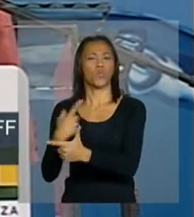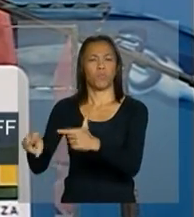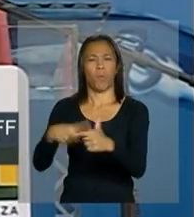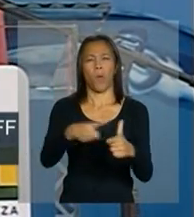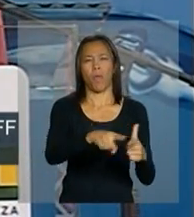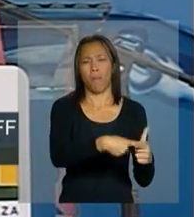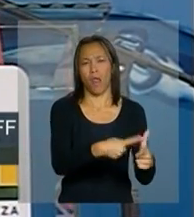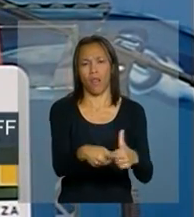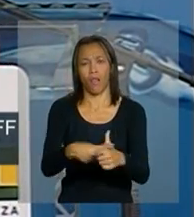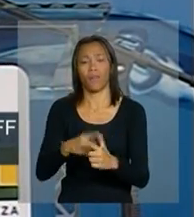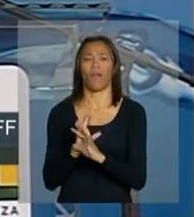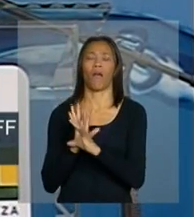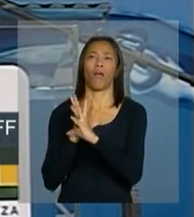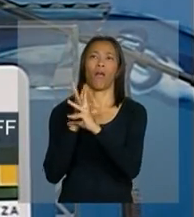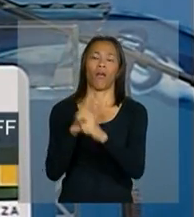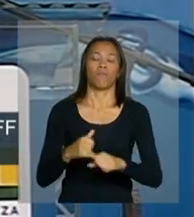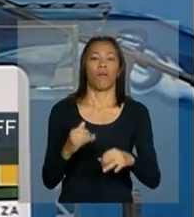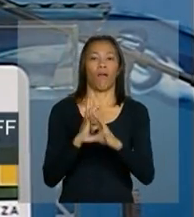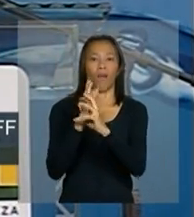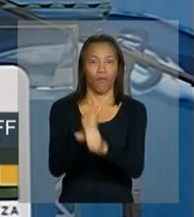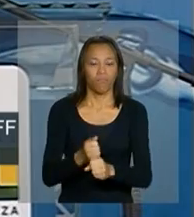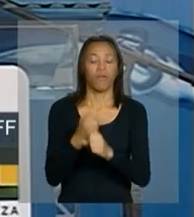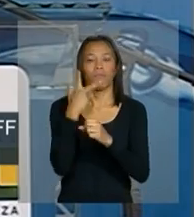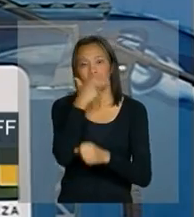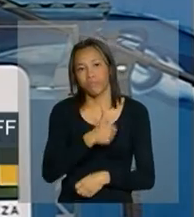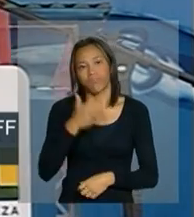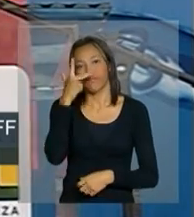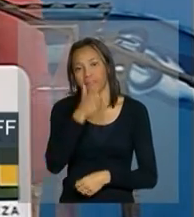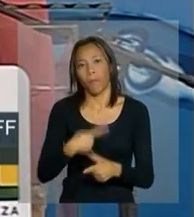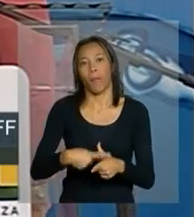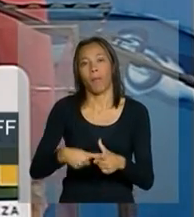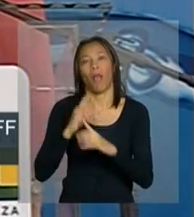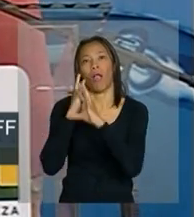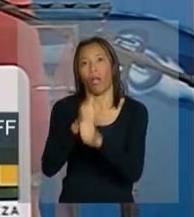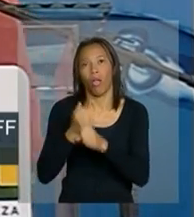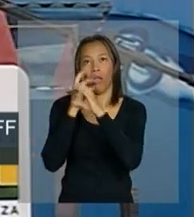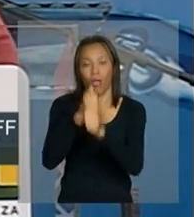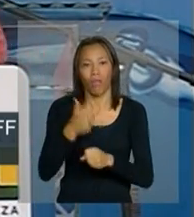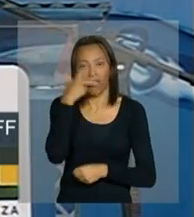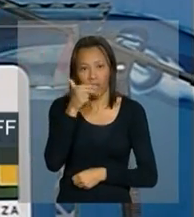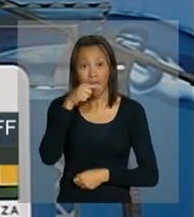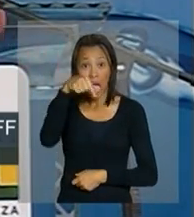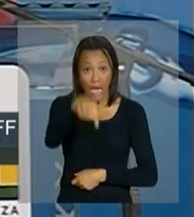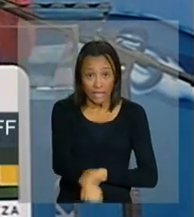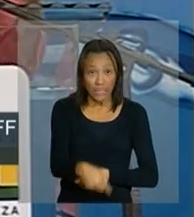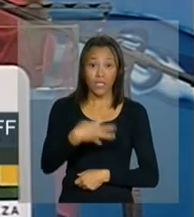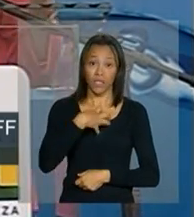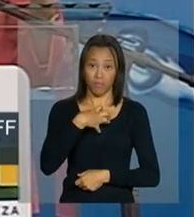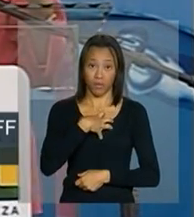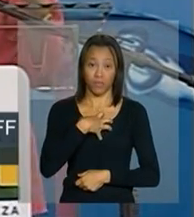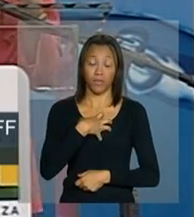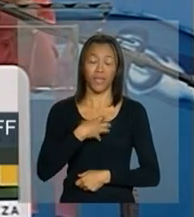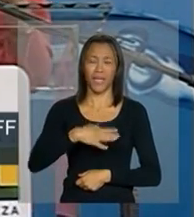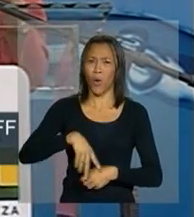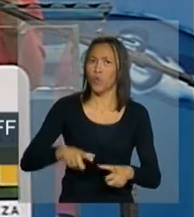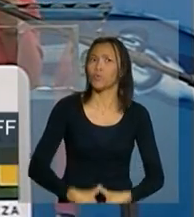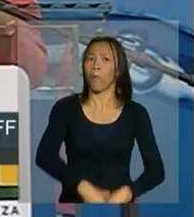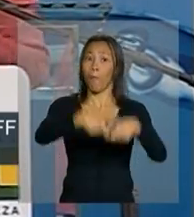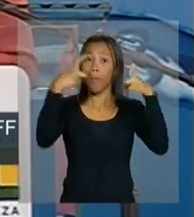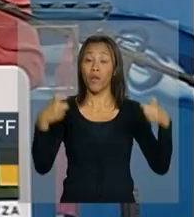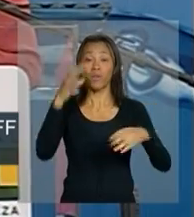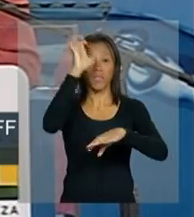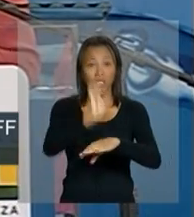anos e anos e anos que se repetem. E aqui na Bahia, que é um dos maiores estados do